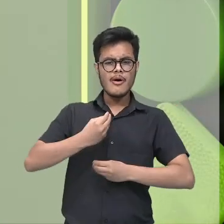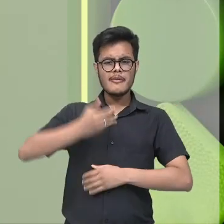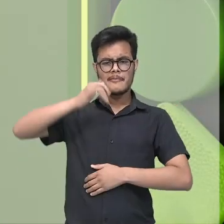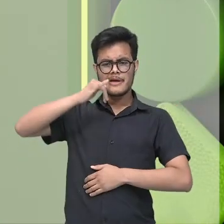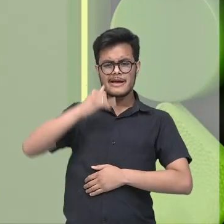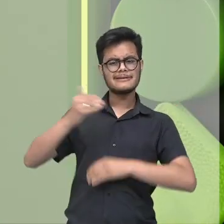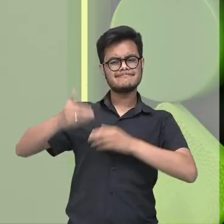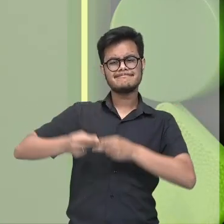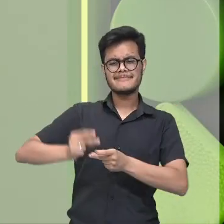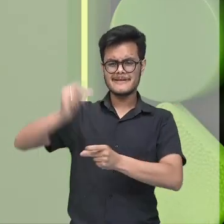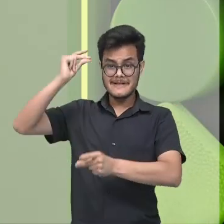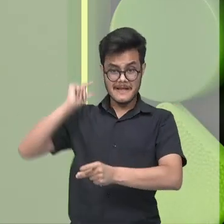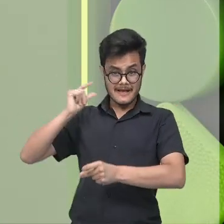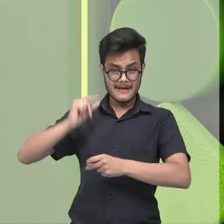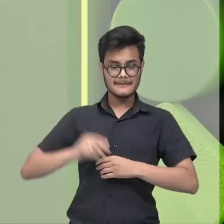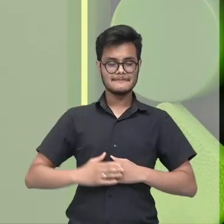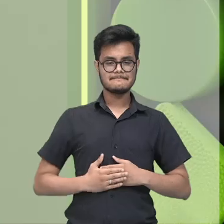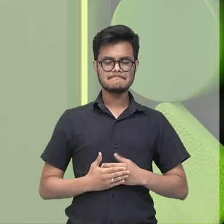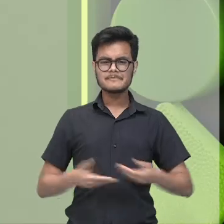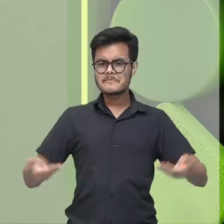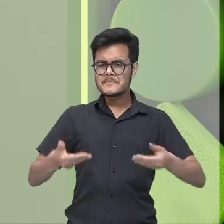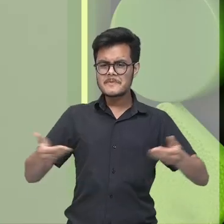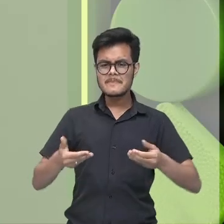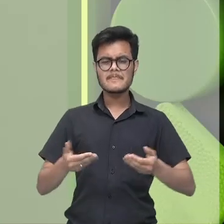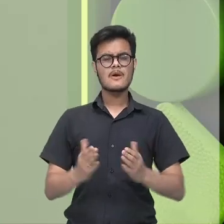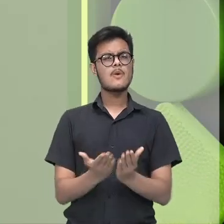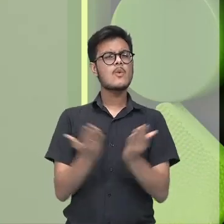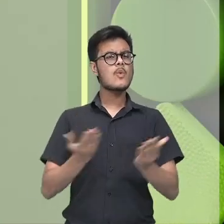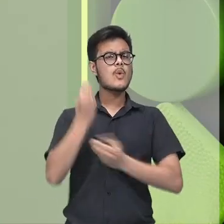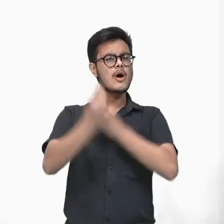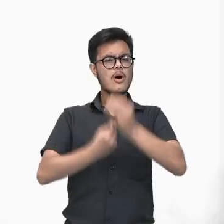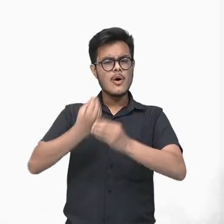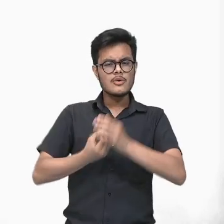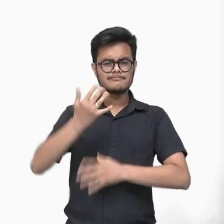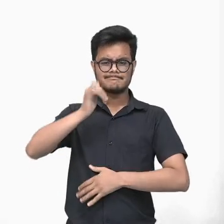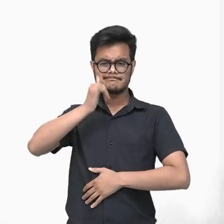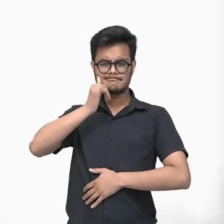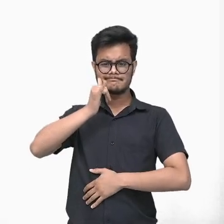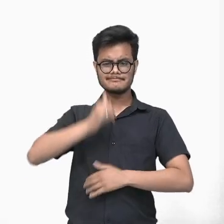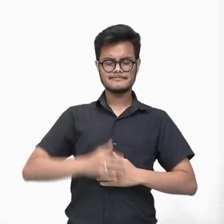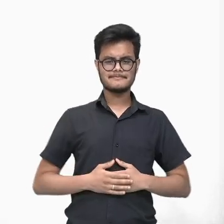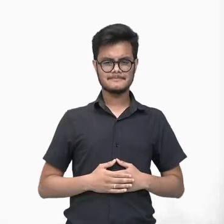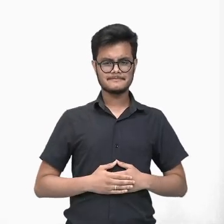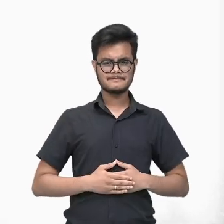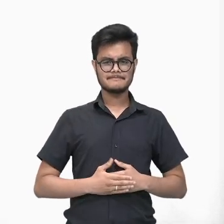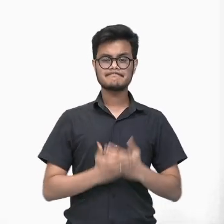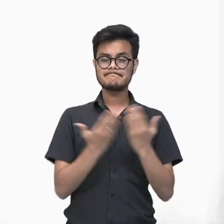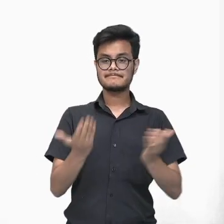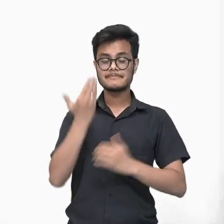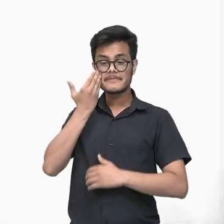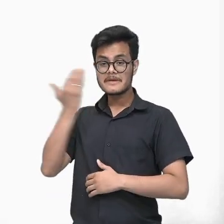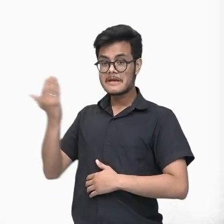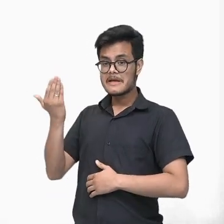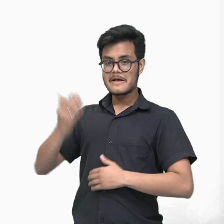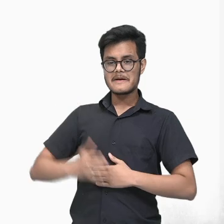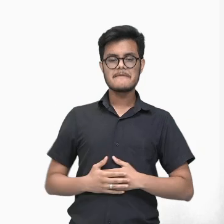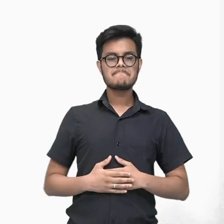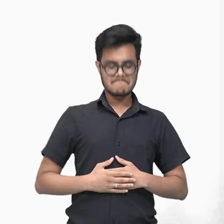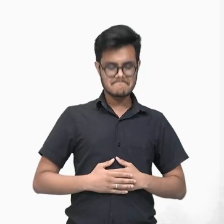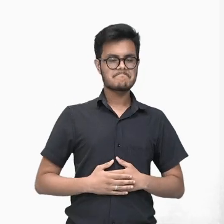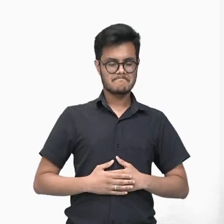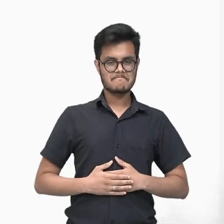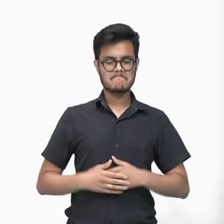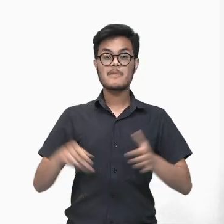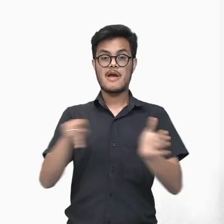história. Verifique comigo a origem da eletricidade. Olha lá, breve histórico